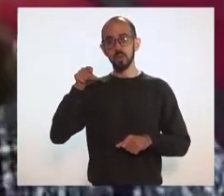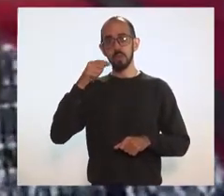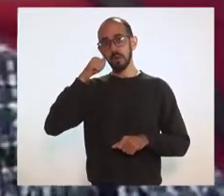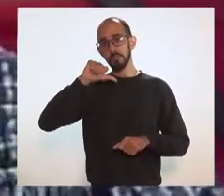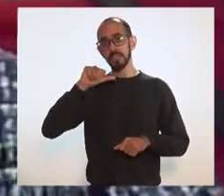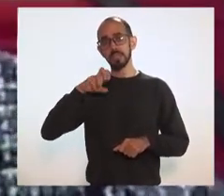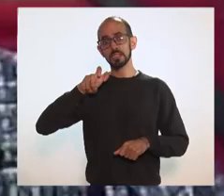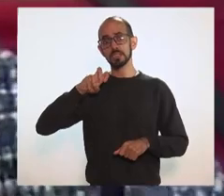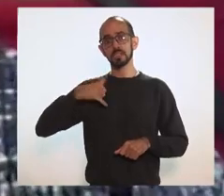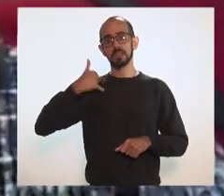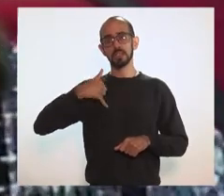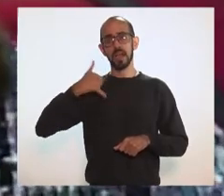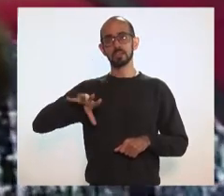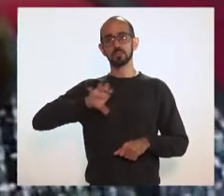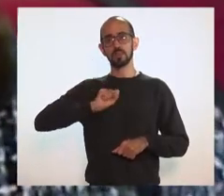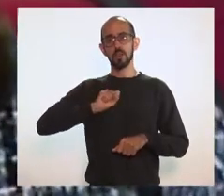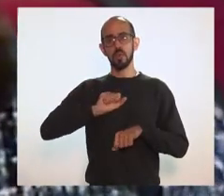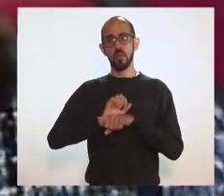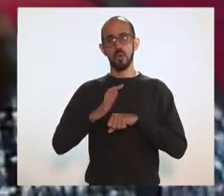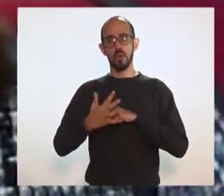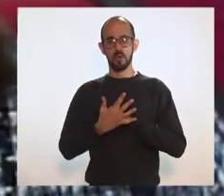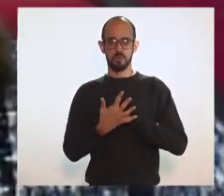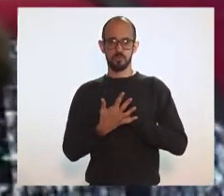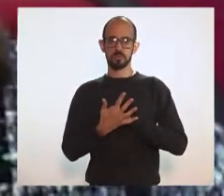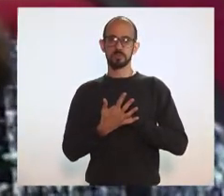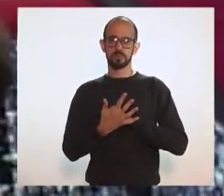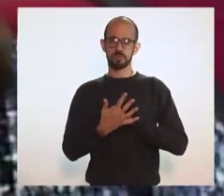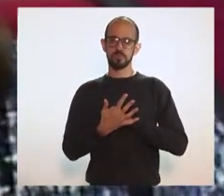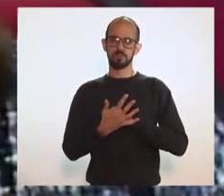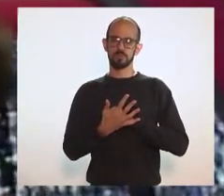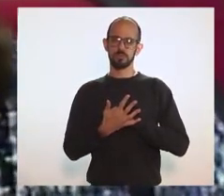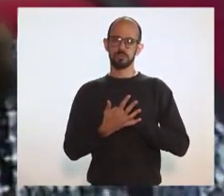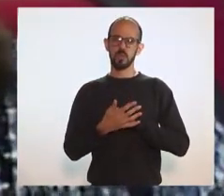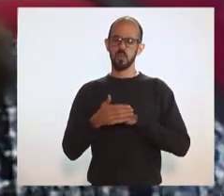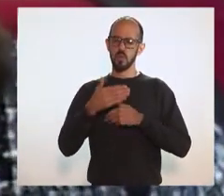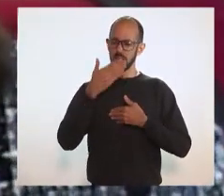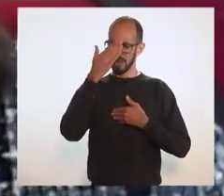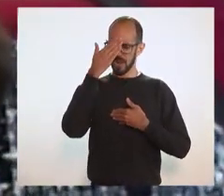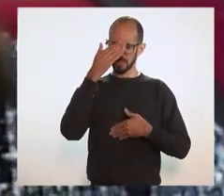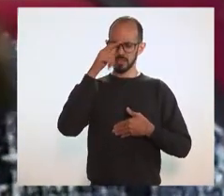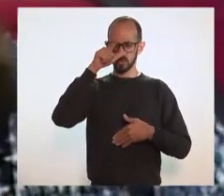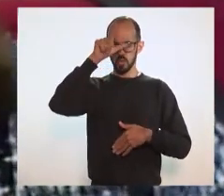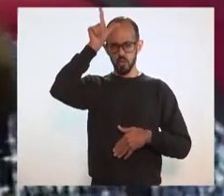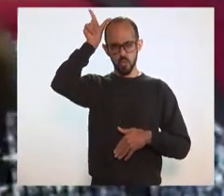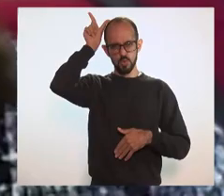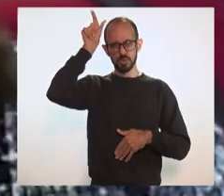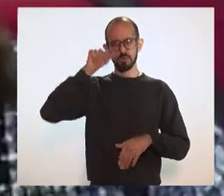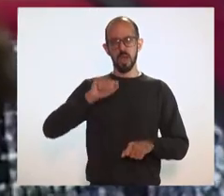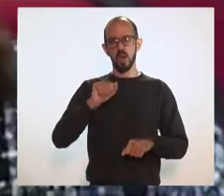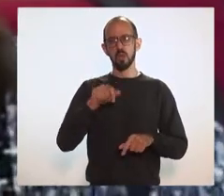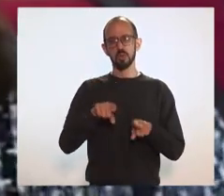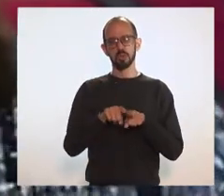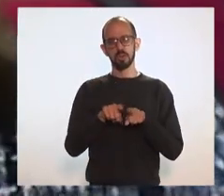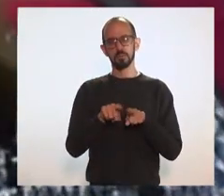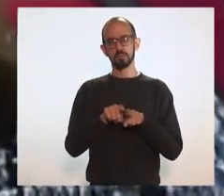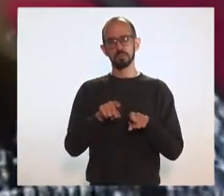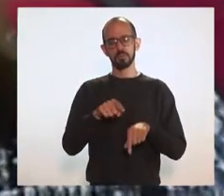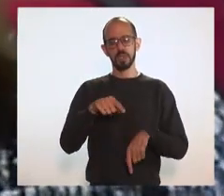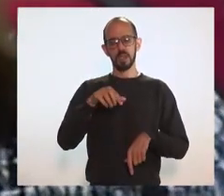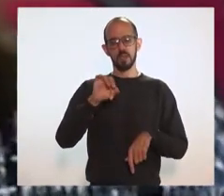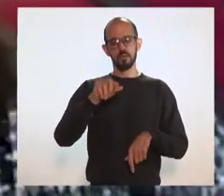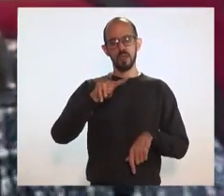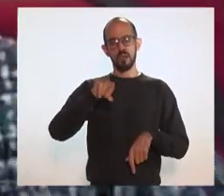contaminada. Então, eu acho, senhor deputado Luiz Paulo, e agradeço aqui ao deputado Flávio Serafini por externar